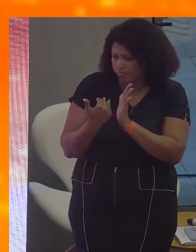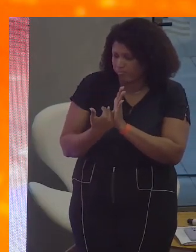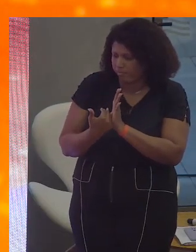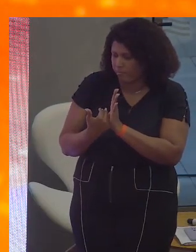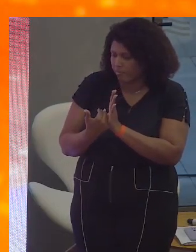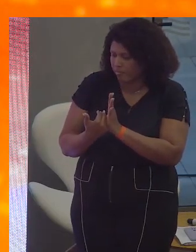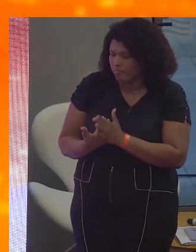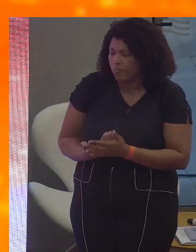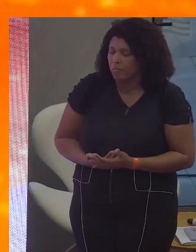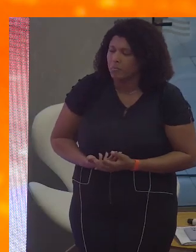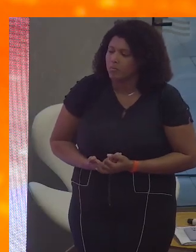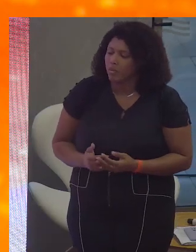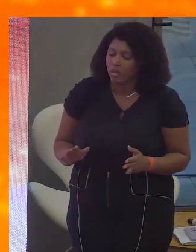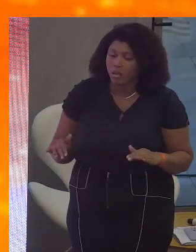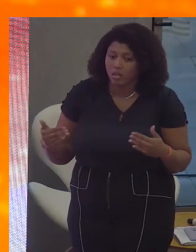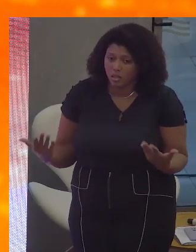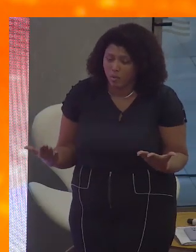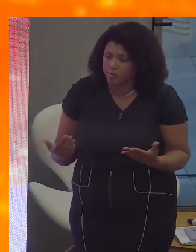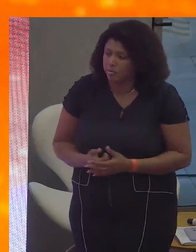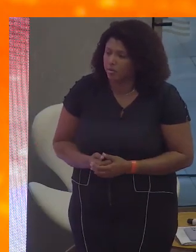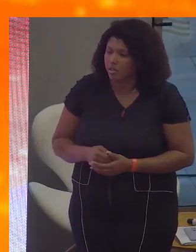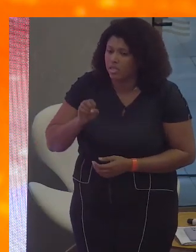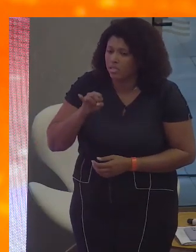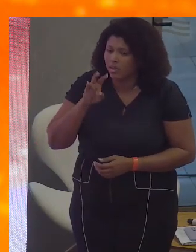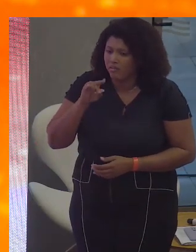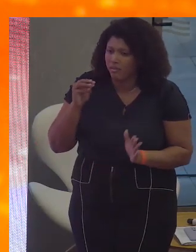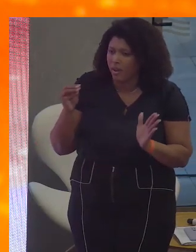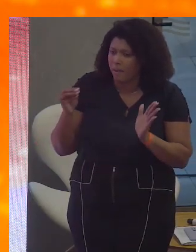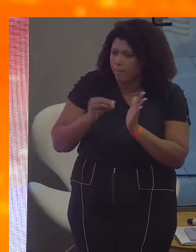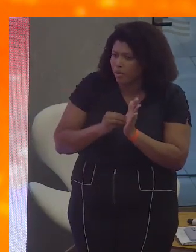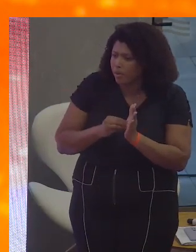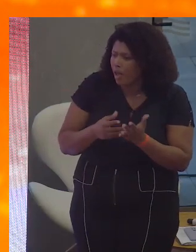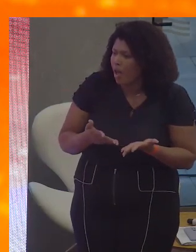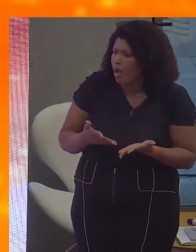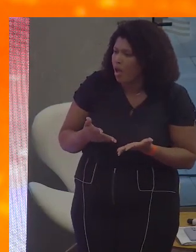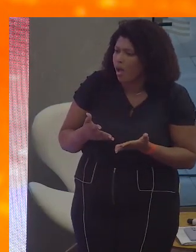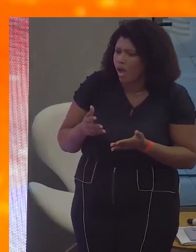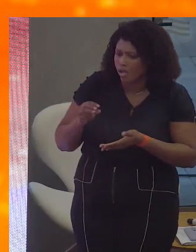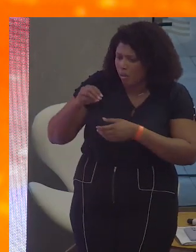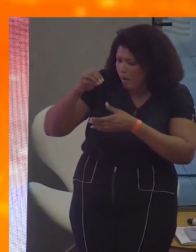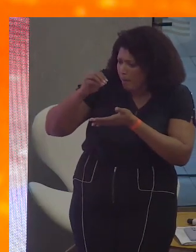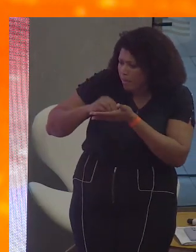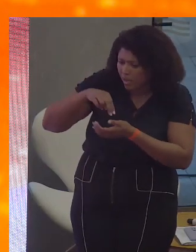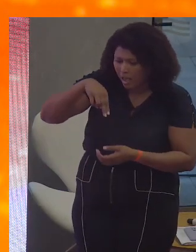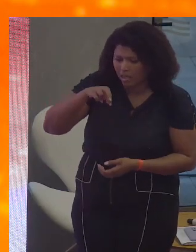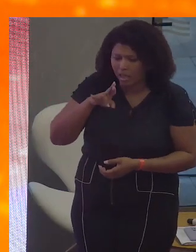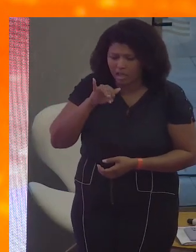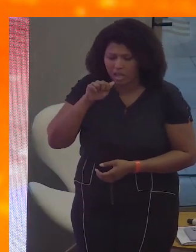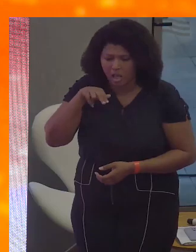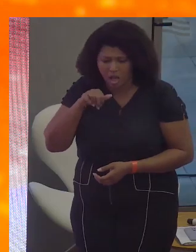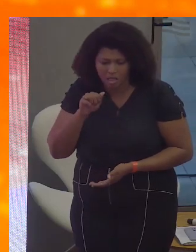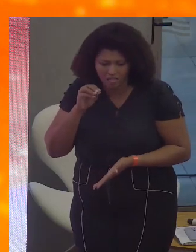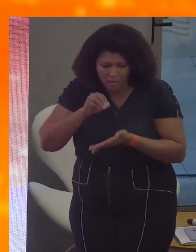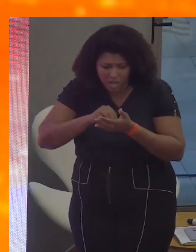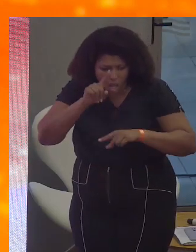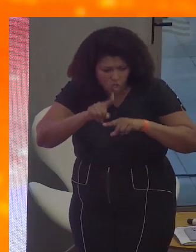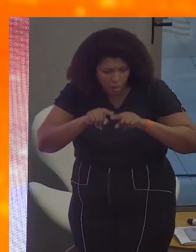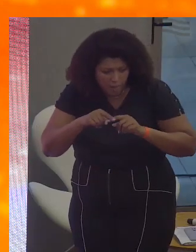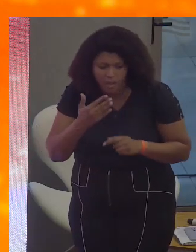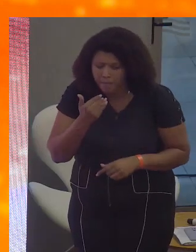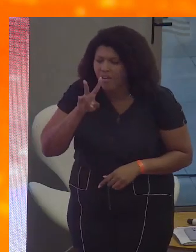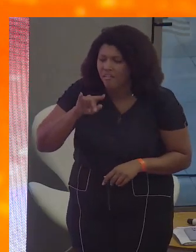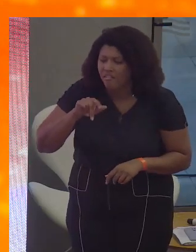oficiais. Então, se vai colocar a valeriana no suplemento alimentar, vai ter que usar a